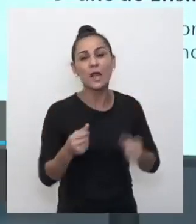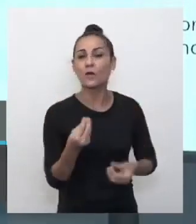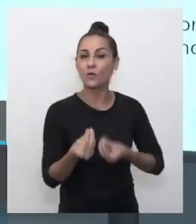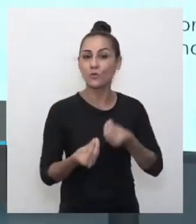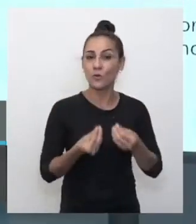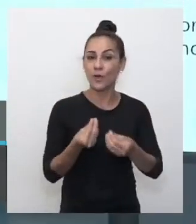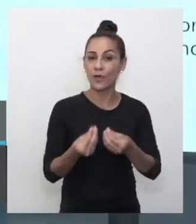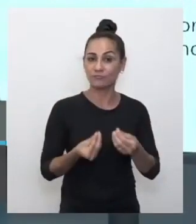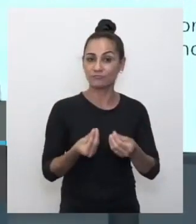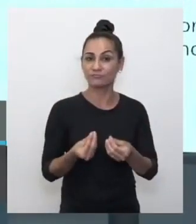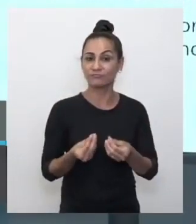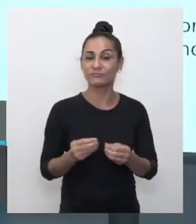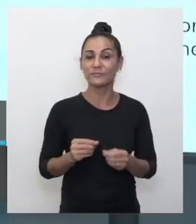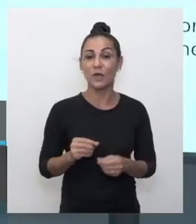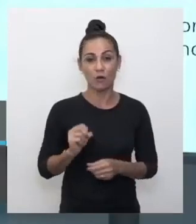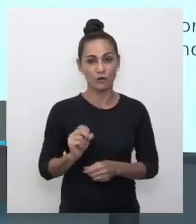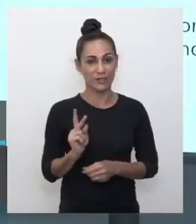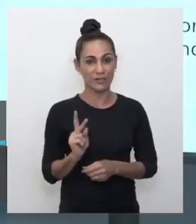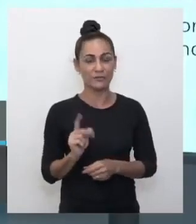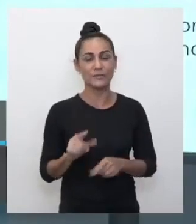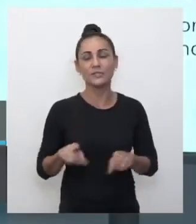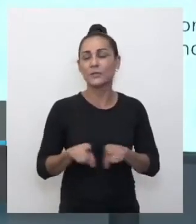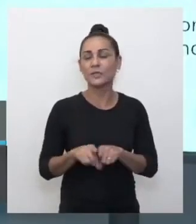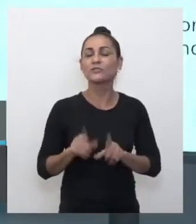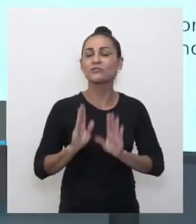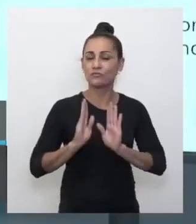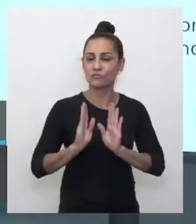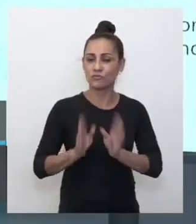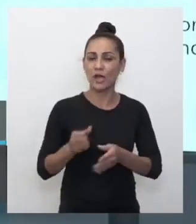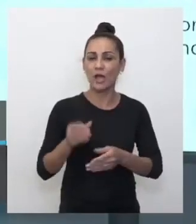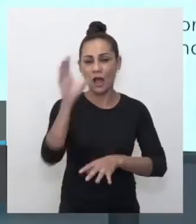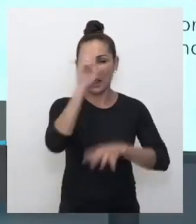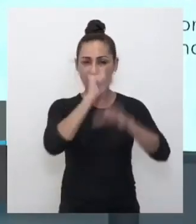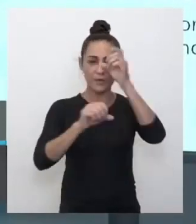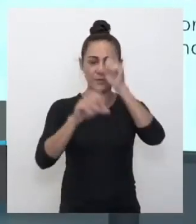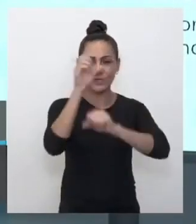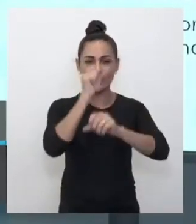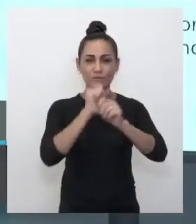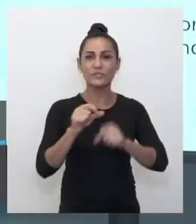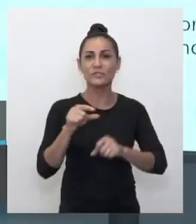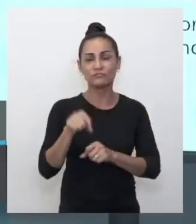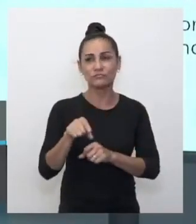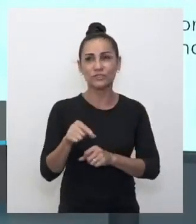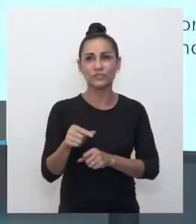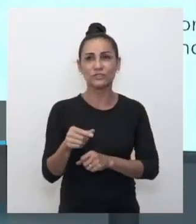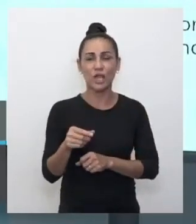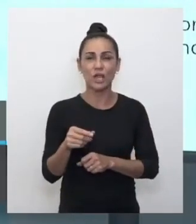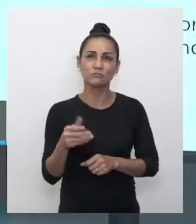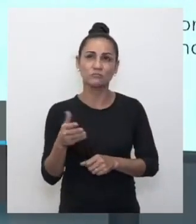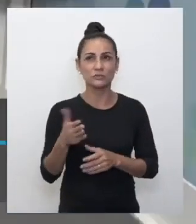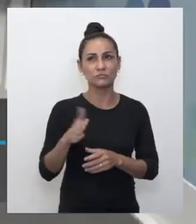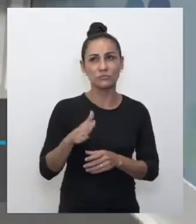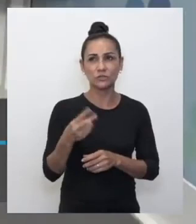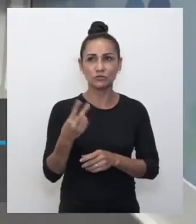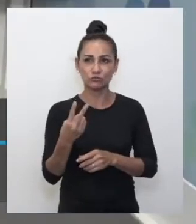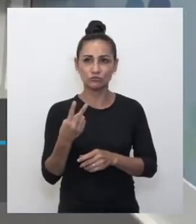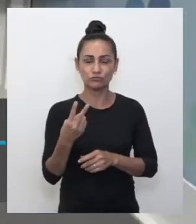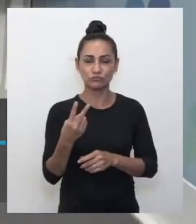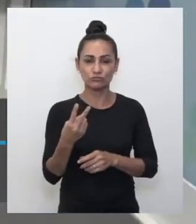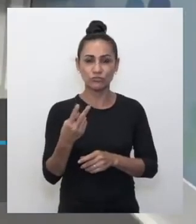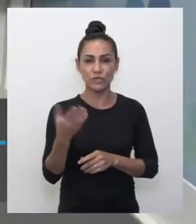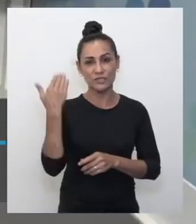esse tempo verbal, ok? Mas a gente vai usar tudo aquilo que a gente já aprendeu. Então, se vocês estavam aí nas duas últimas aulas, né, Ed? Essa aqui